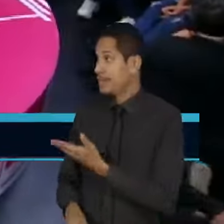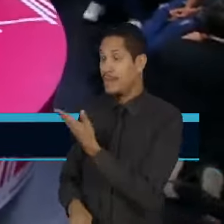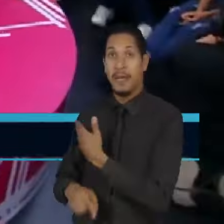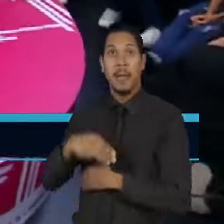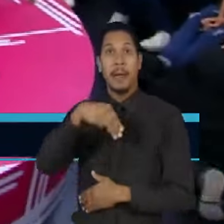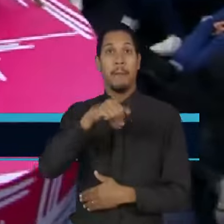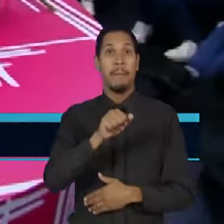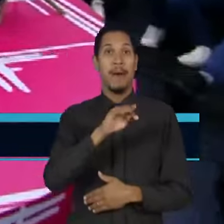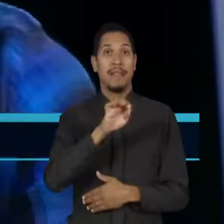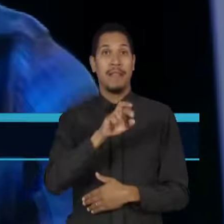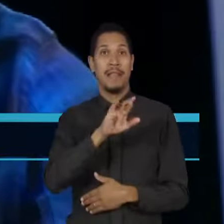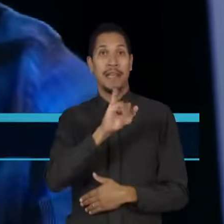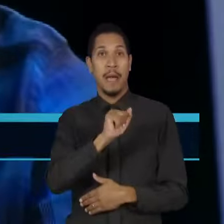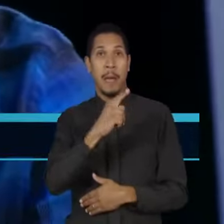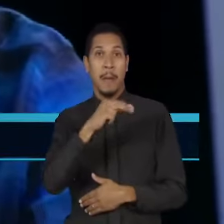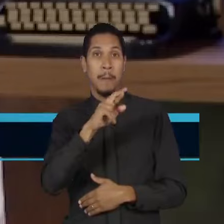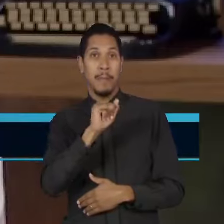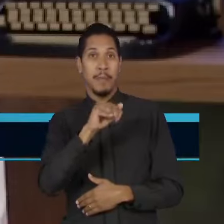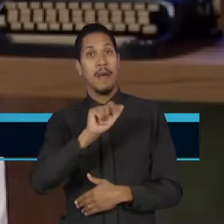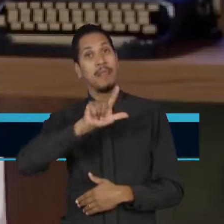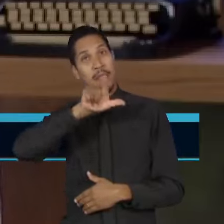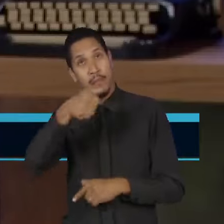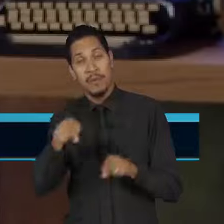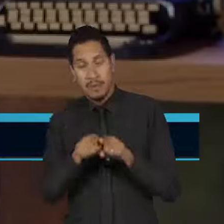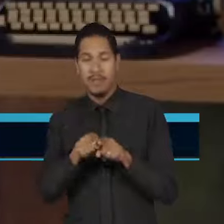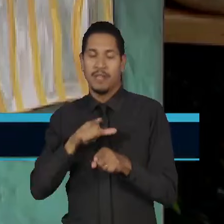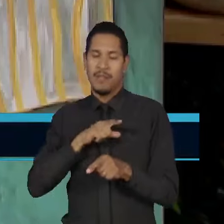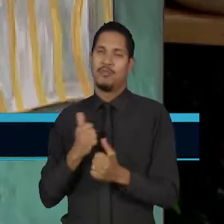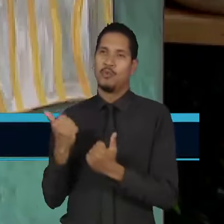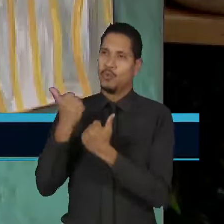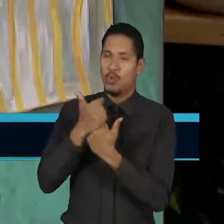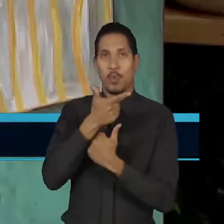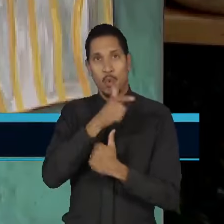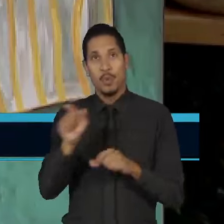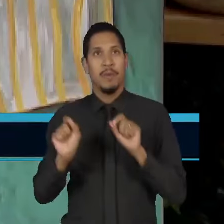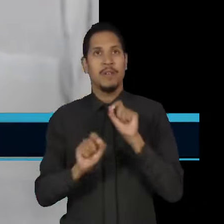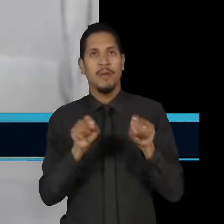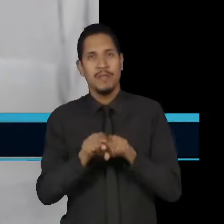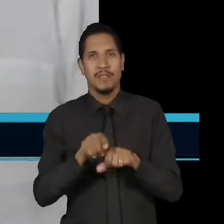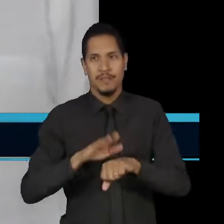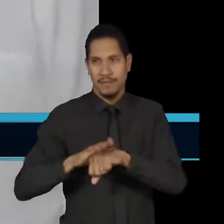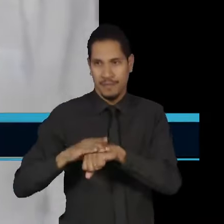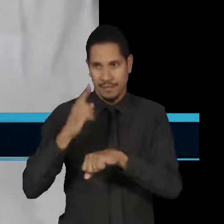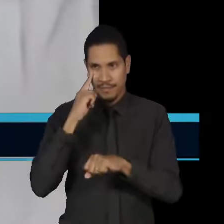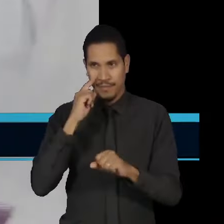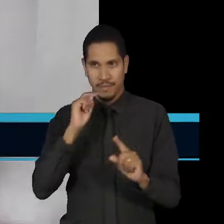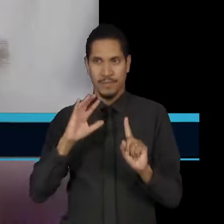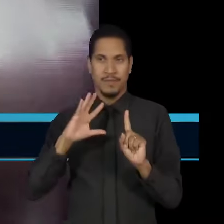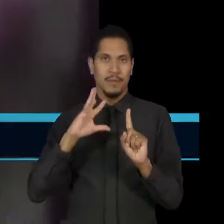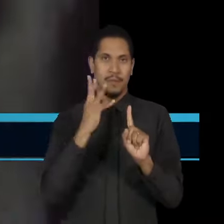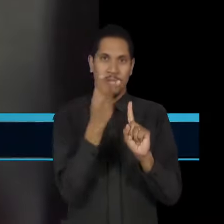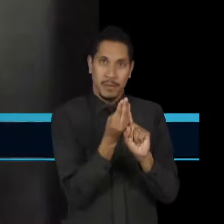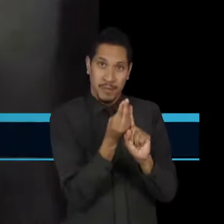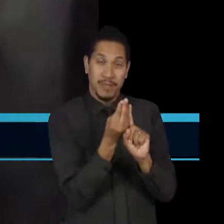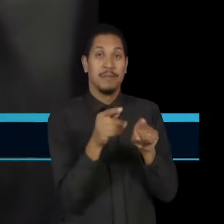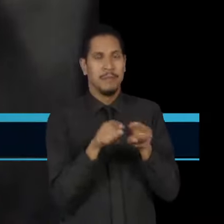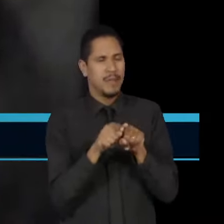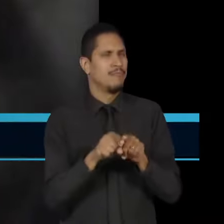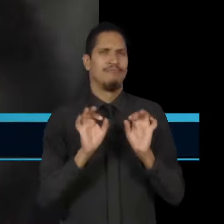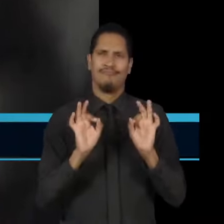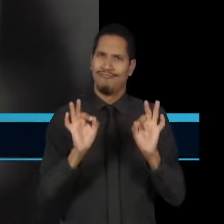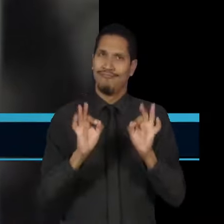foi repaginado com Rafael Cortez. O Metrópolis, dedicado ao mundo das artes, o Eureka, era uma verdadeira feira